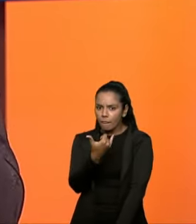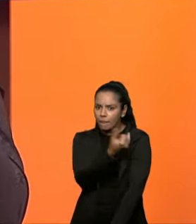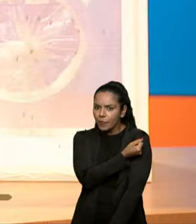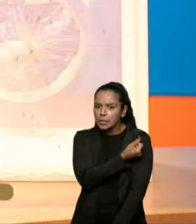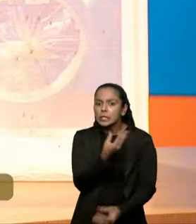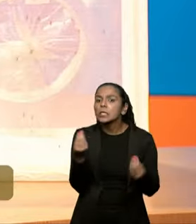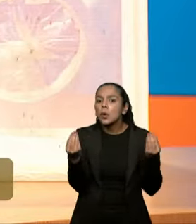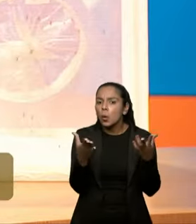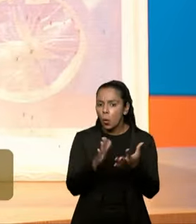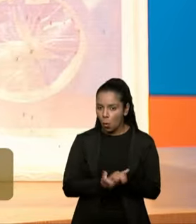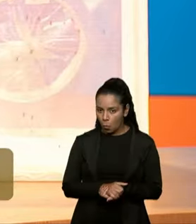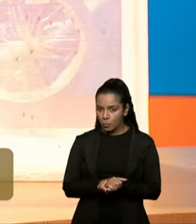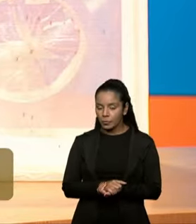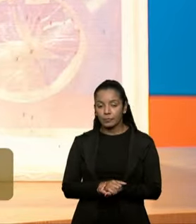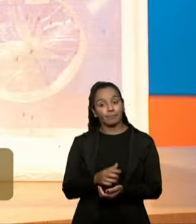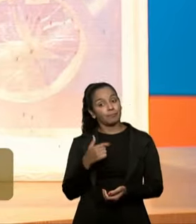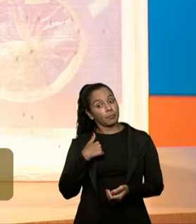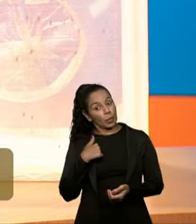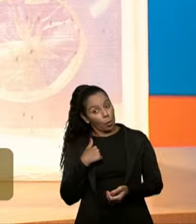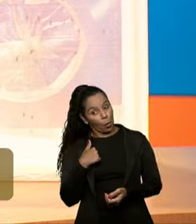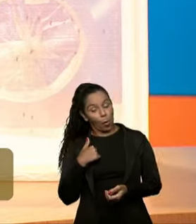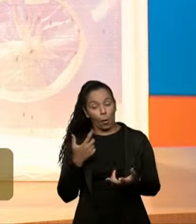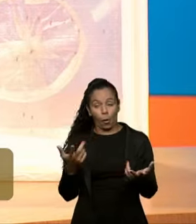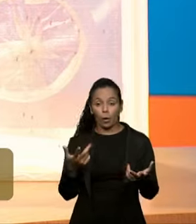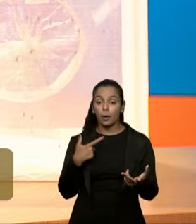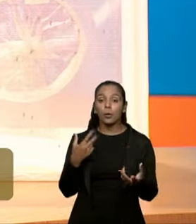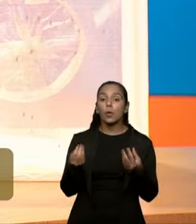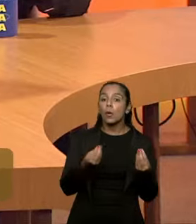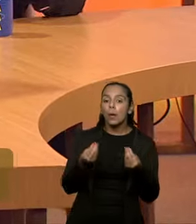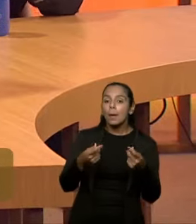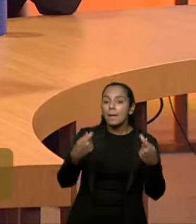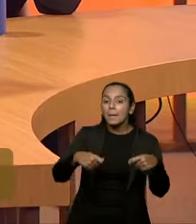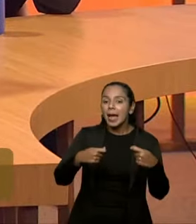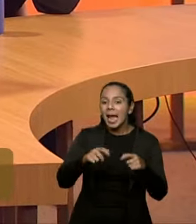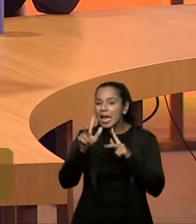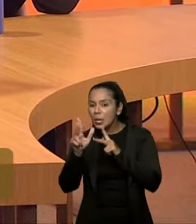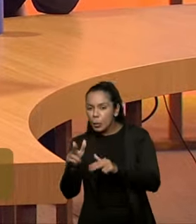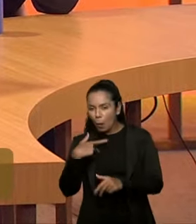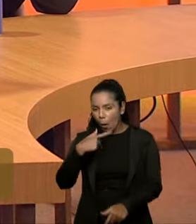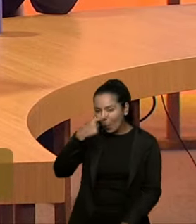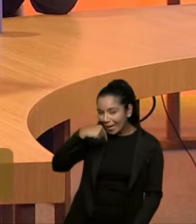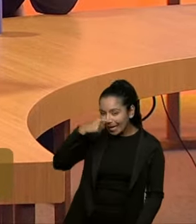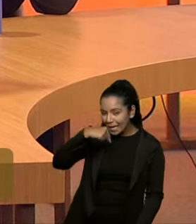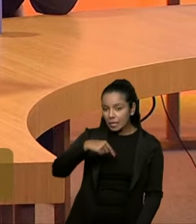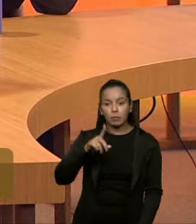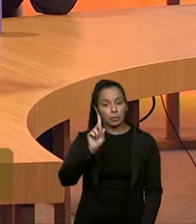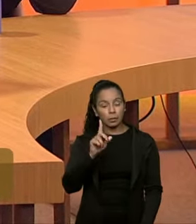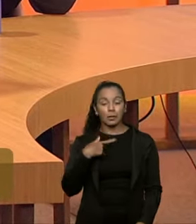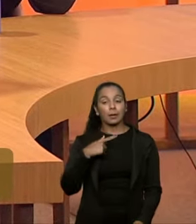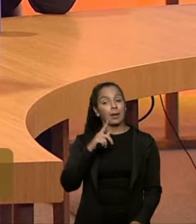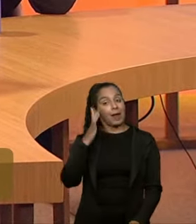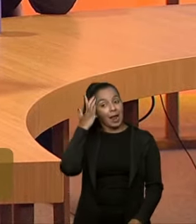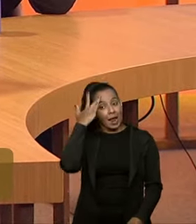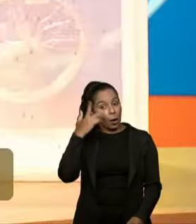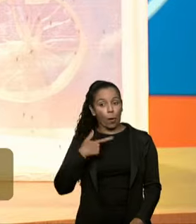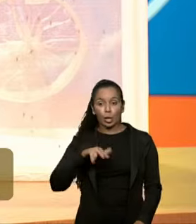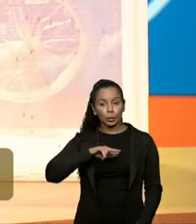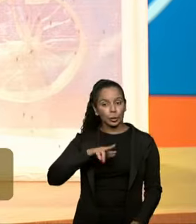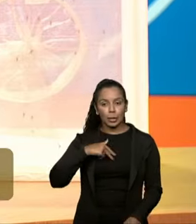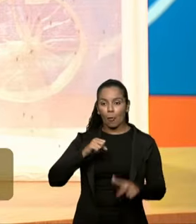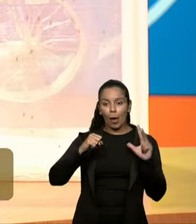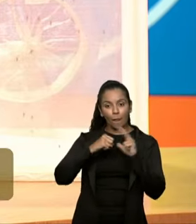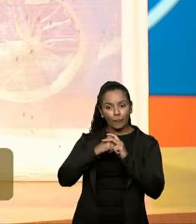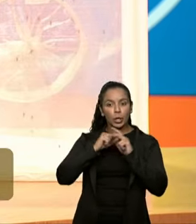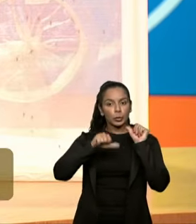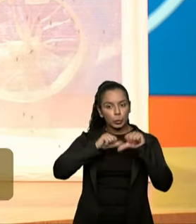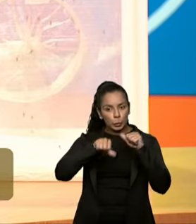que olha, seria? Pelo que eu li... Como pelo vai ter que atualizar tô, como é a gripe? Eu acho que não é um vírus que muta tão rápido assim. Entendi. Porque a gente está com